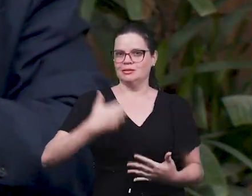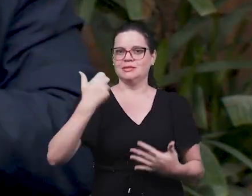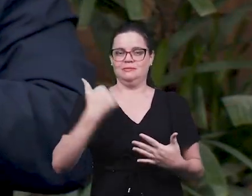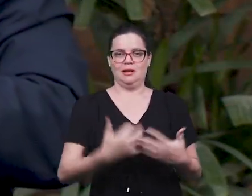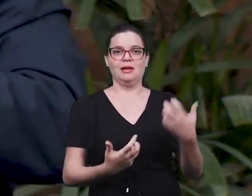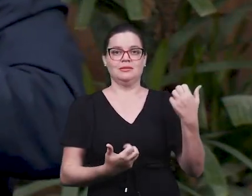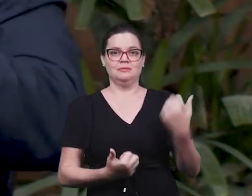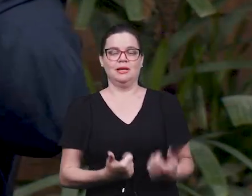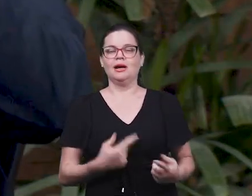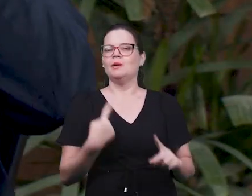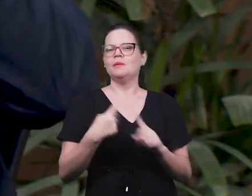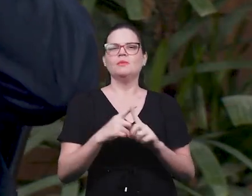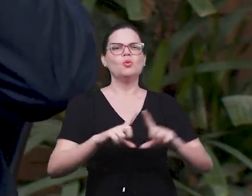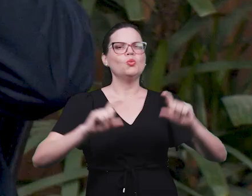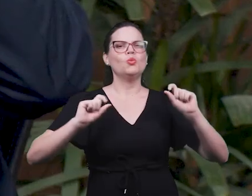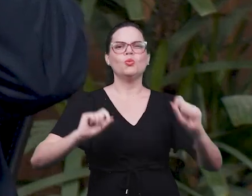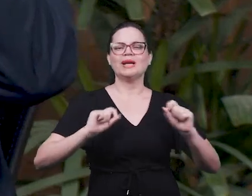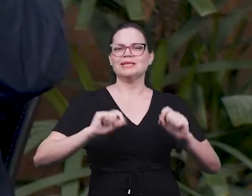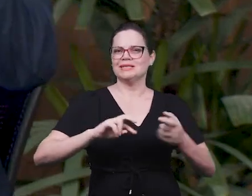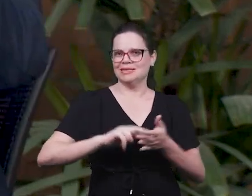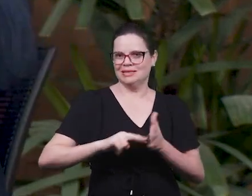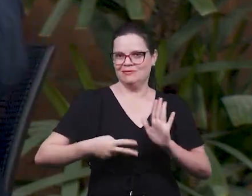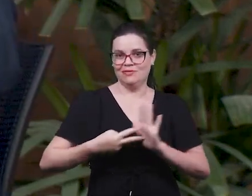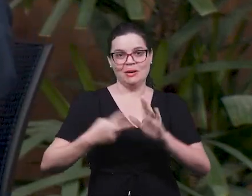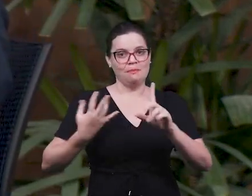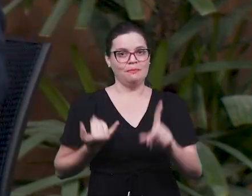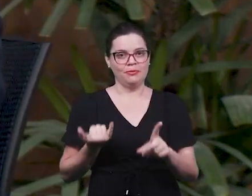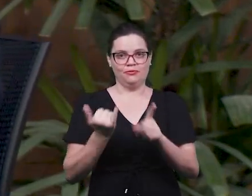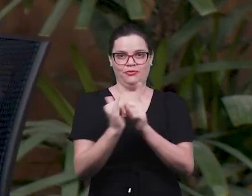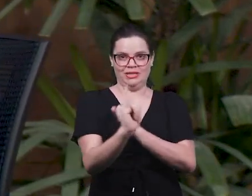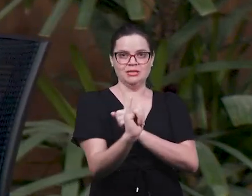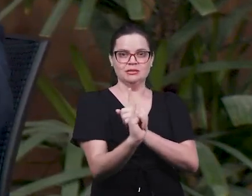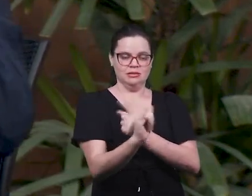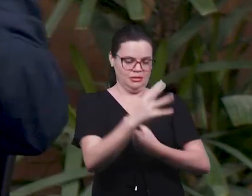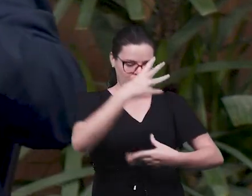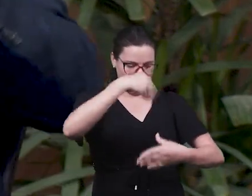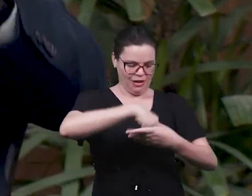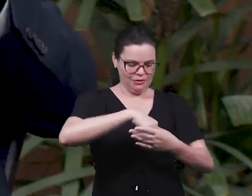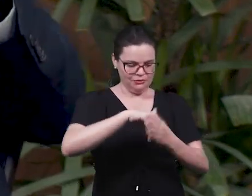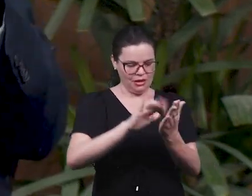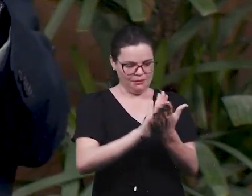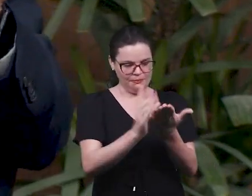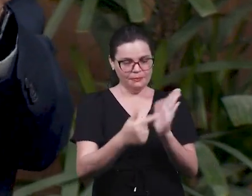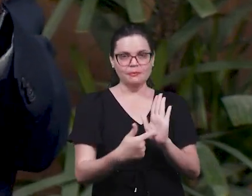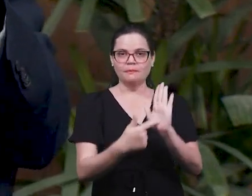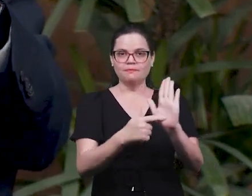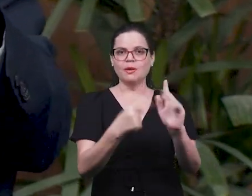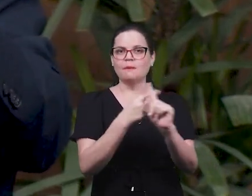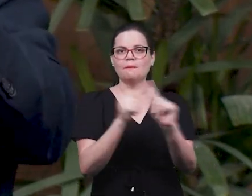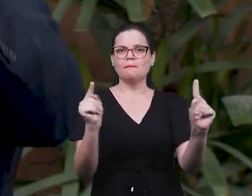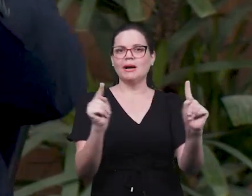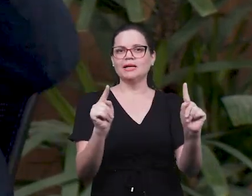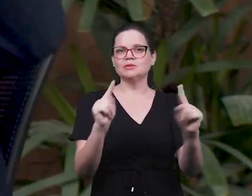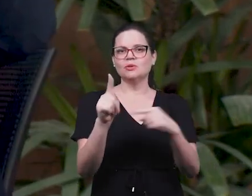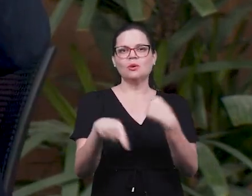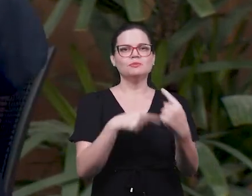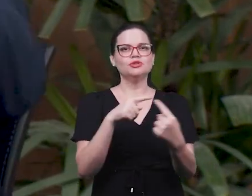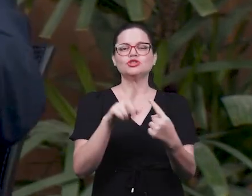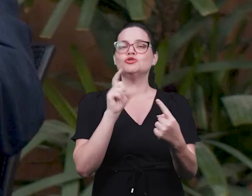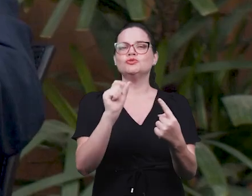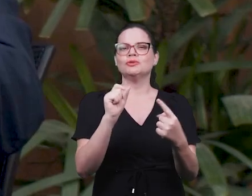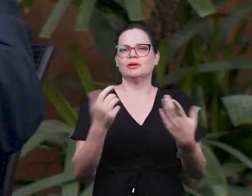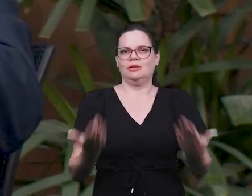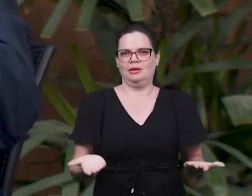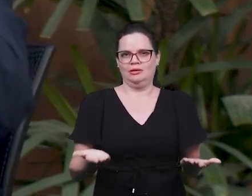a profecia que está dentro da palavra de Deus, cujo objetivo principal é